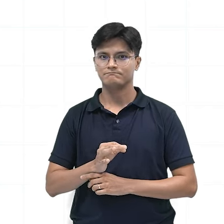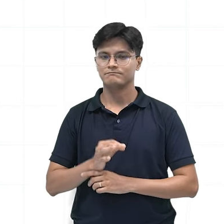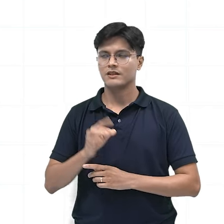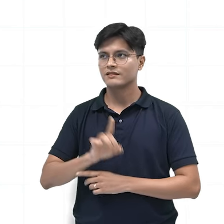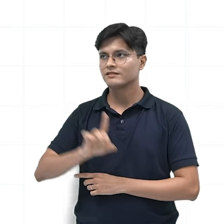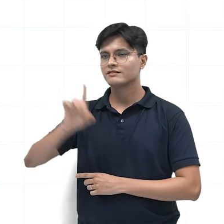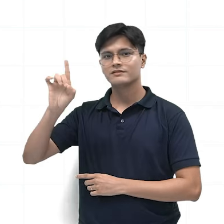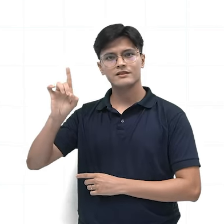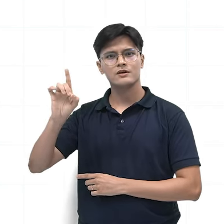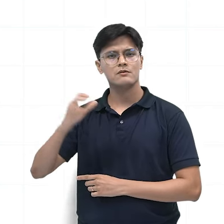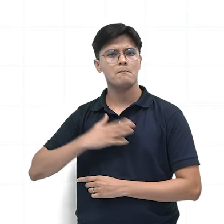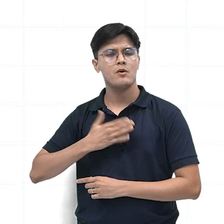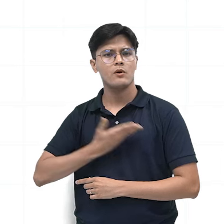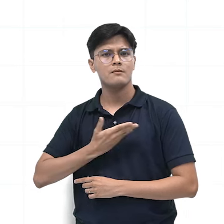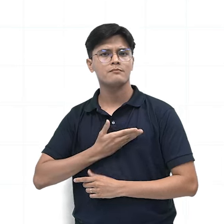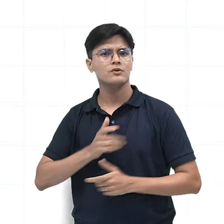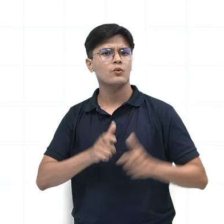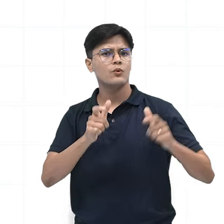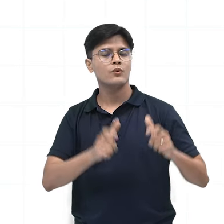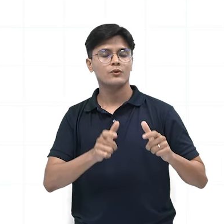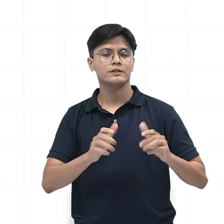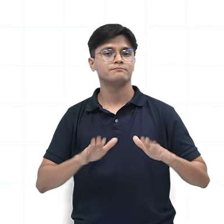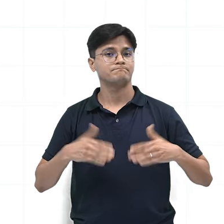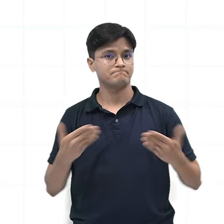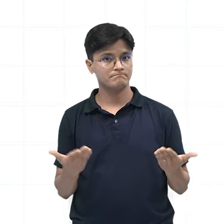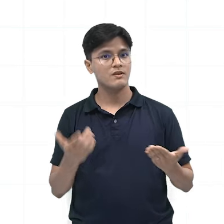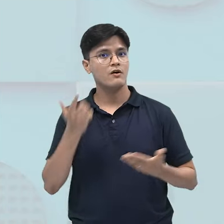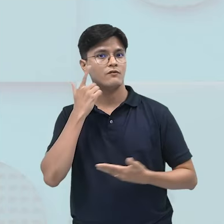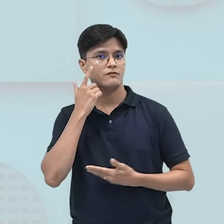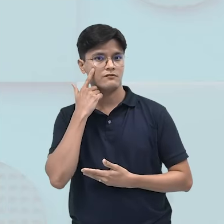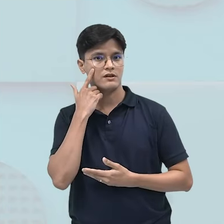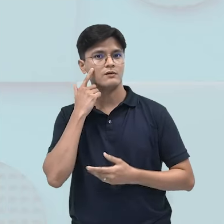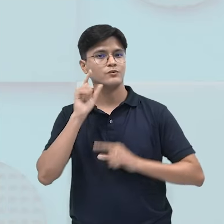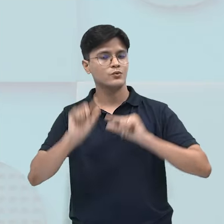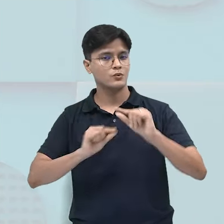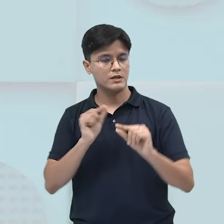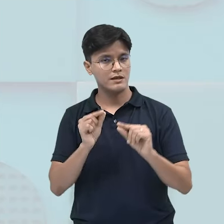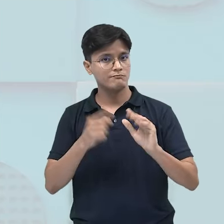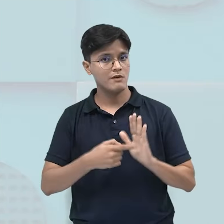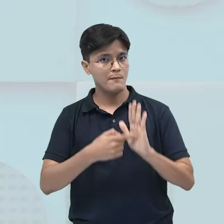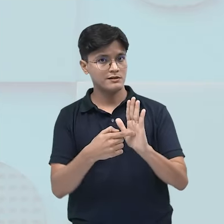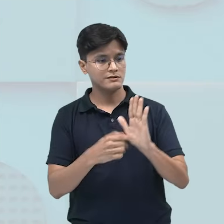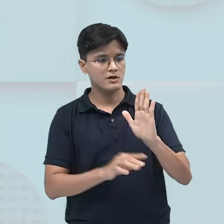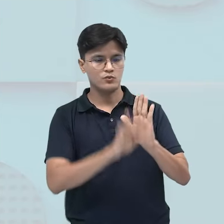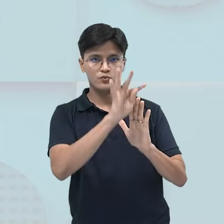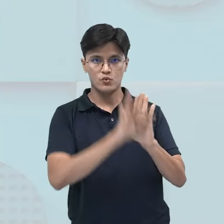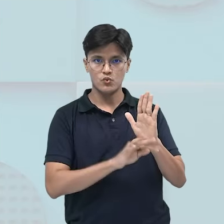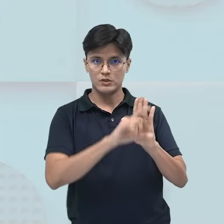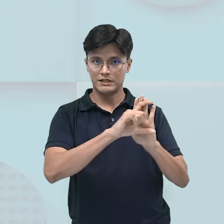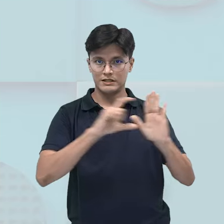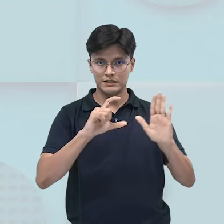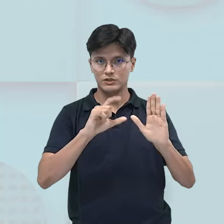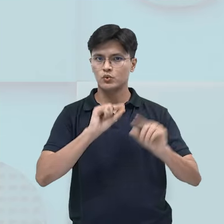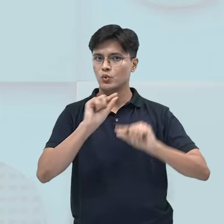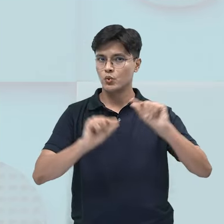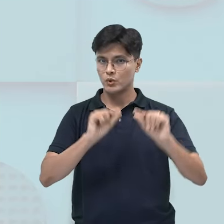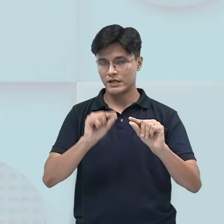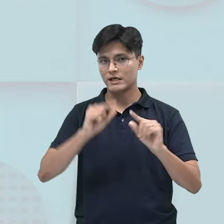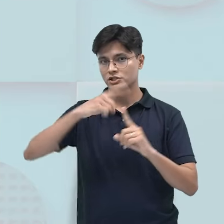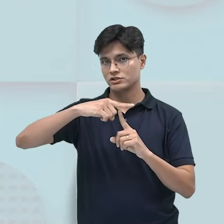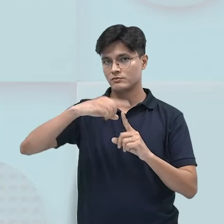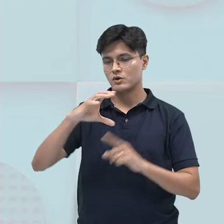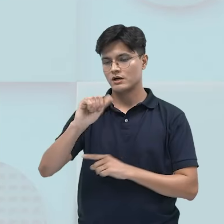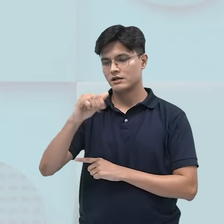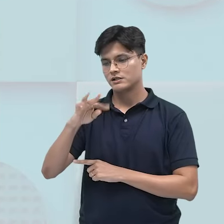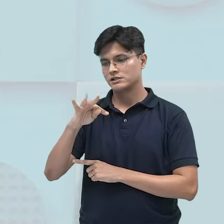está ele? Bem, aqui nós apresentamos para vocês uma cantiga de